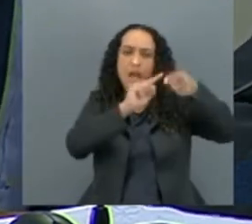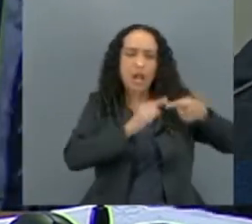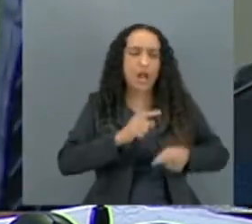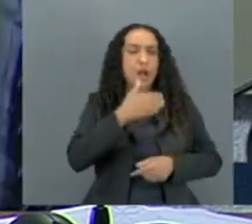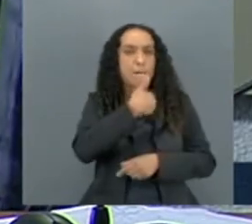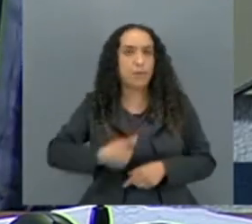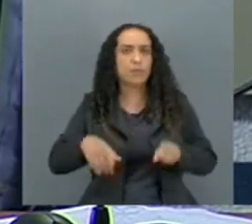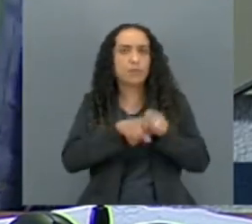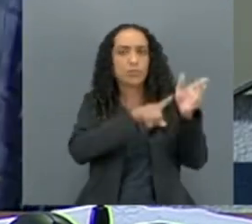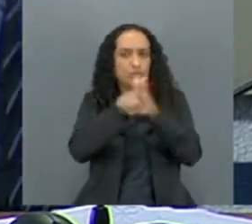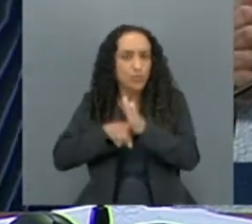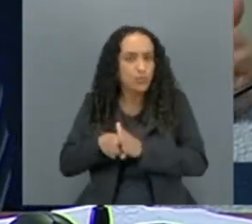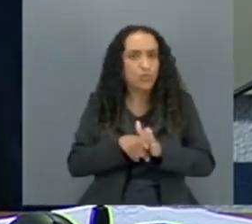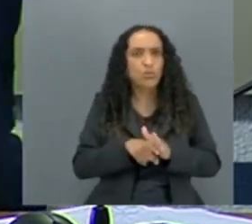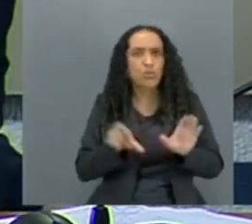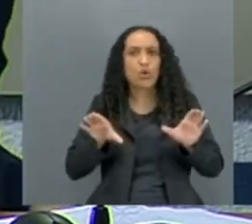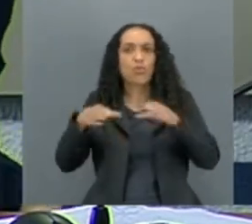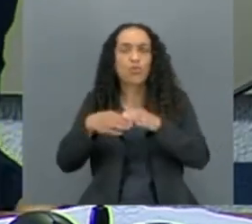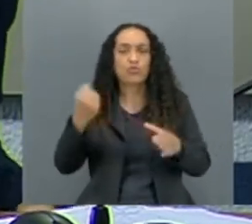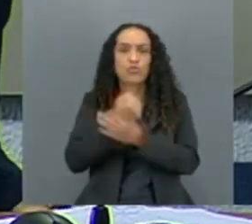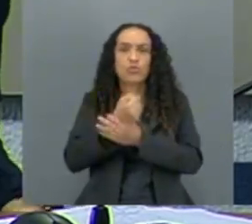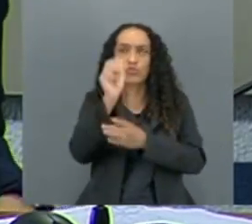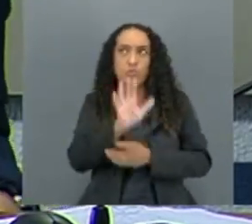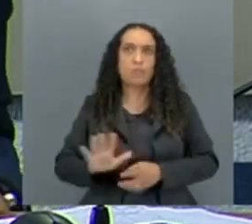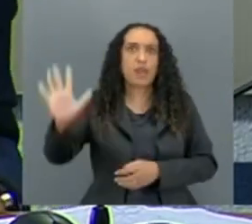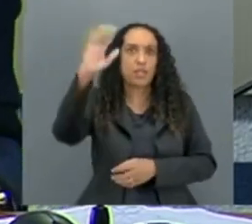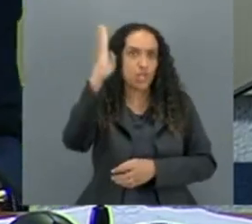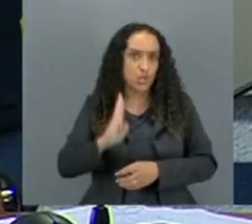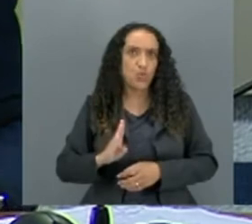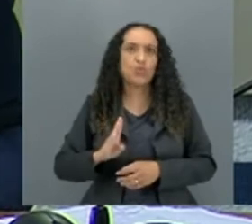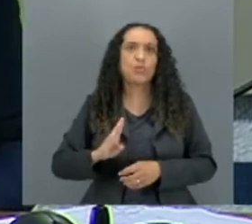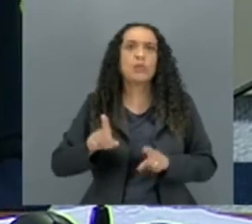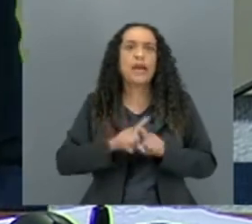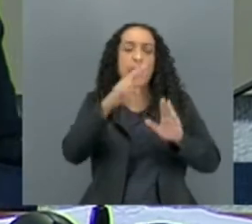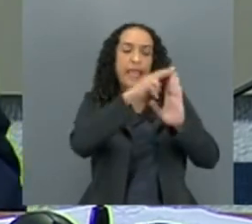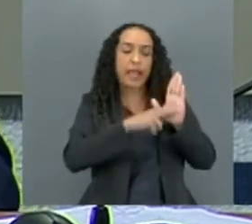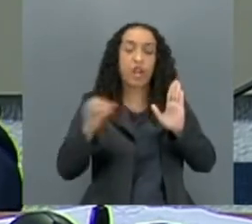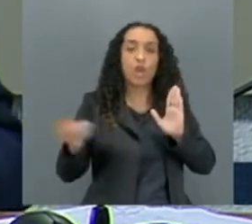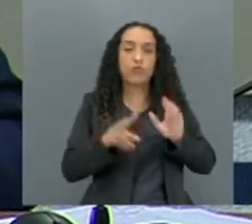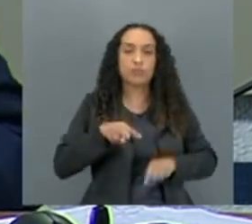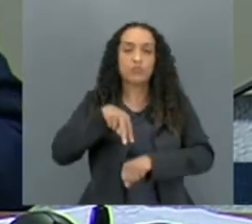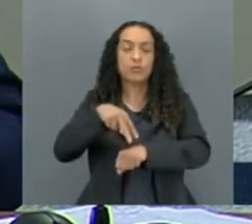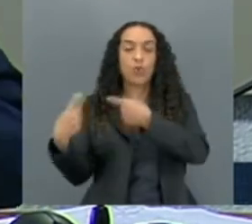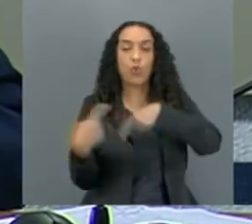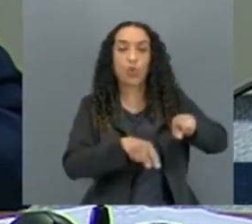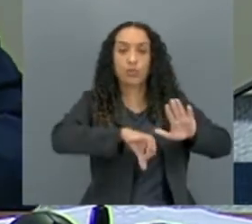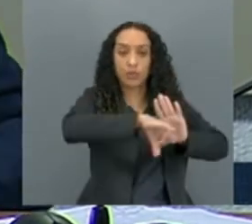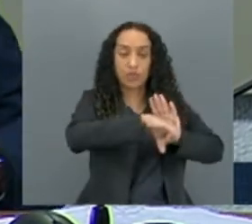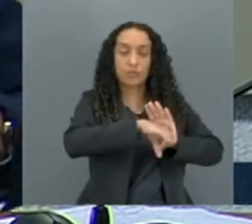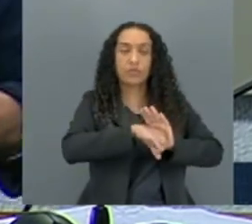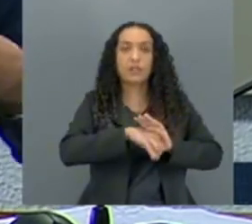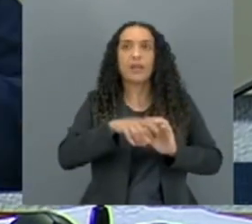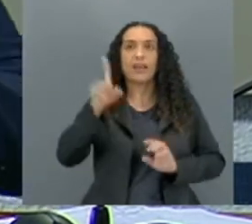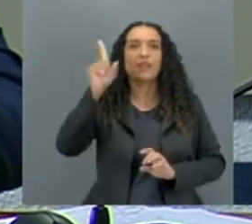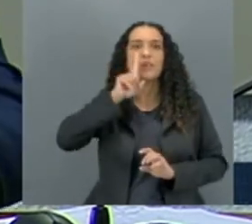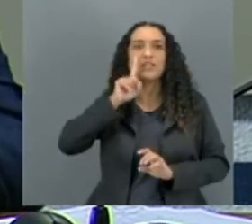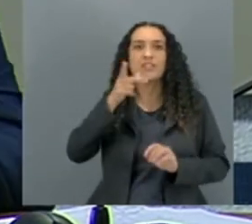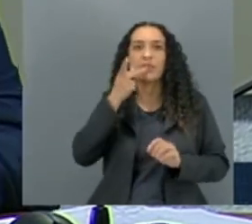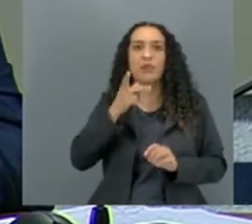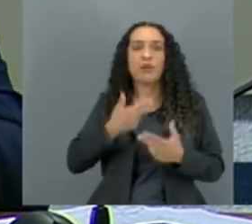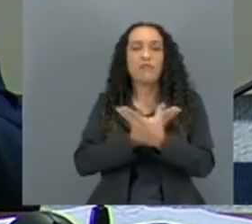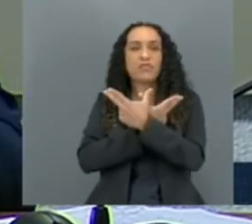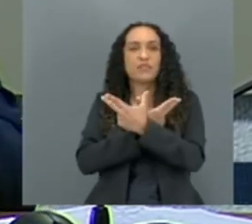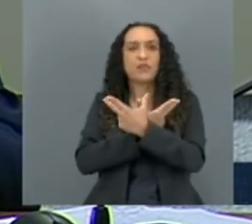com consultas às forças de segurança de todo o país, novas regras de enfrentamento ao crime. Aquilo que os americanos chamam nas Forças Armadas